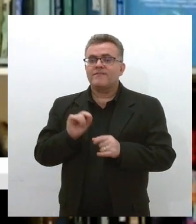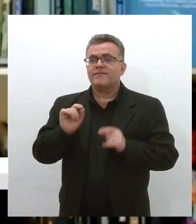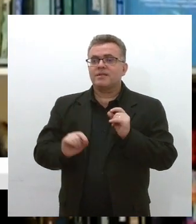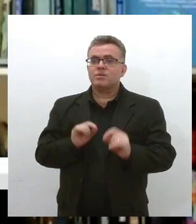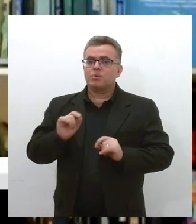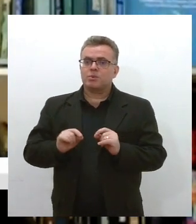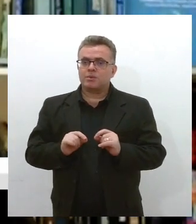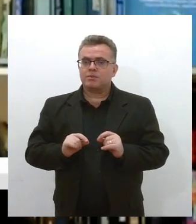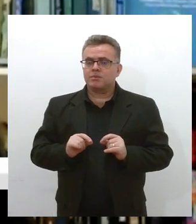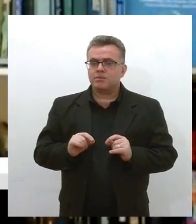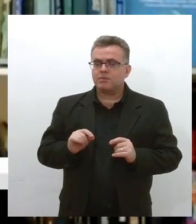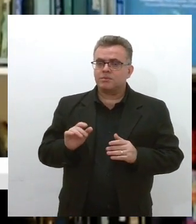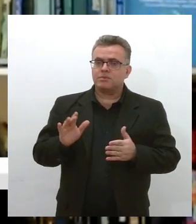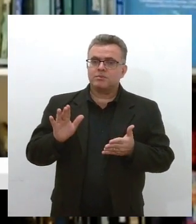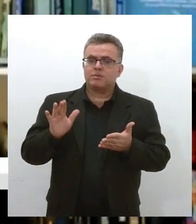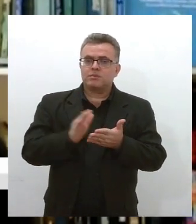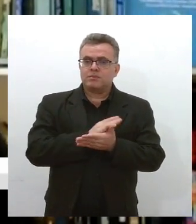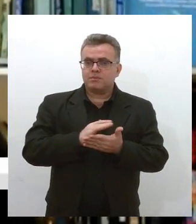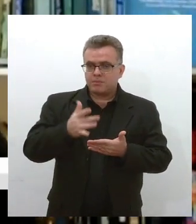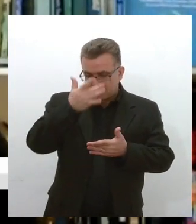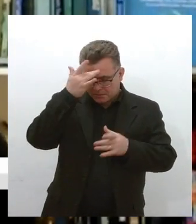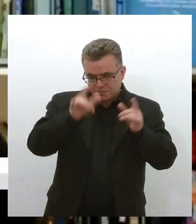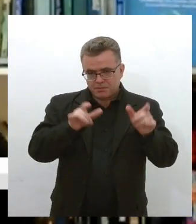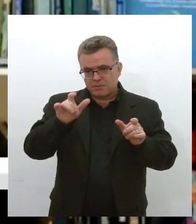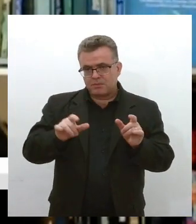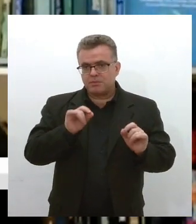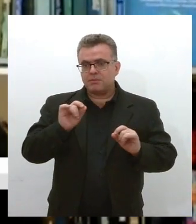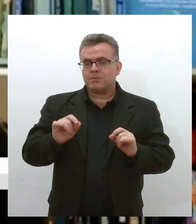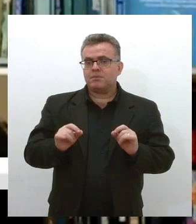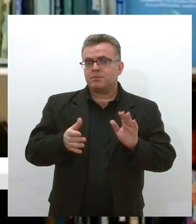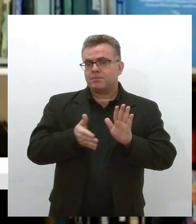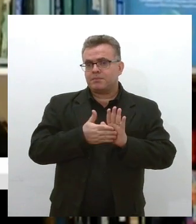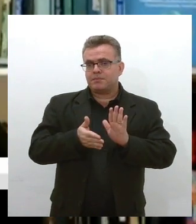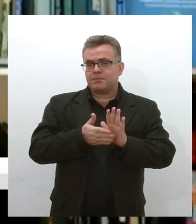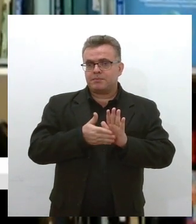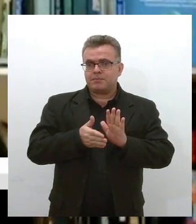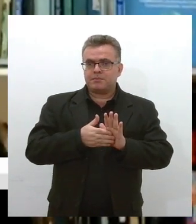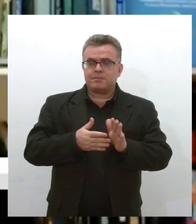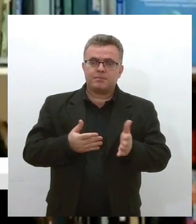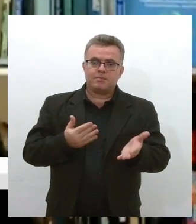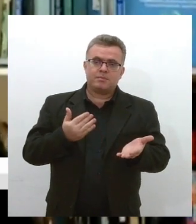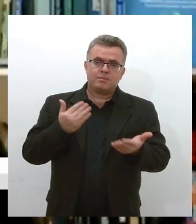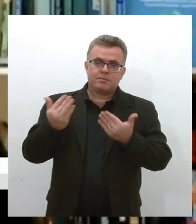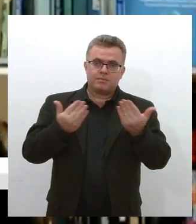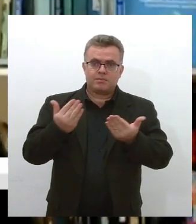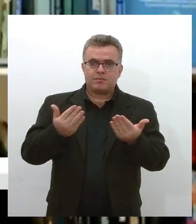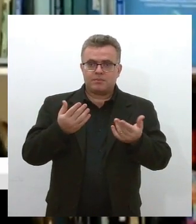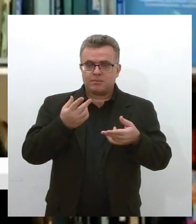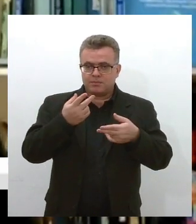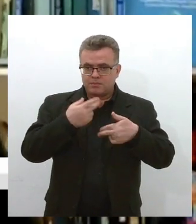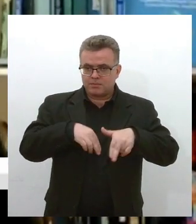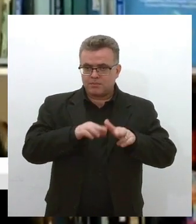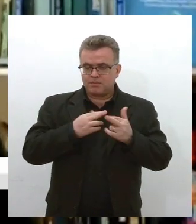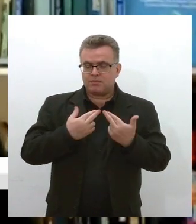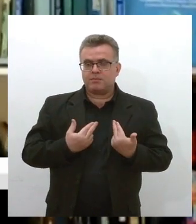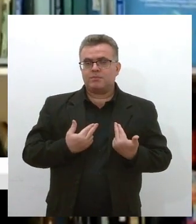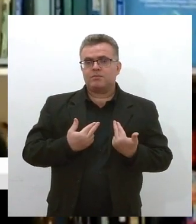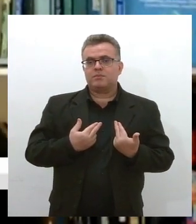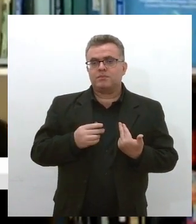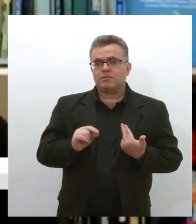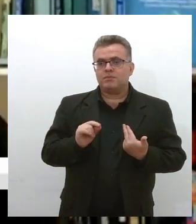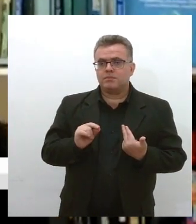existem algumas propostas diante da psicoterapia do luto, né, que fazem com